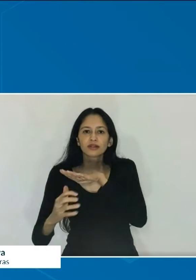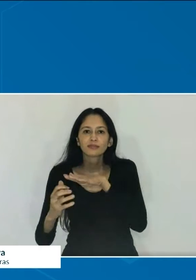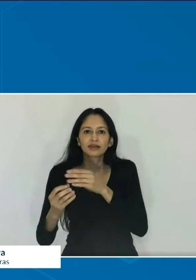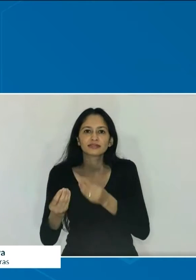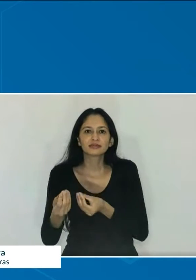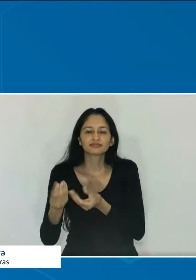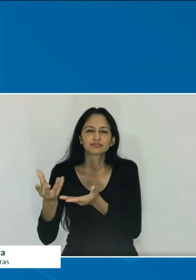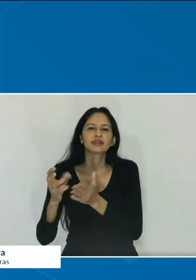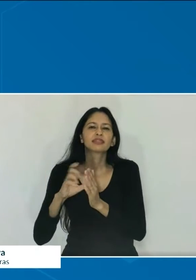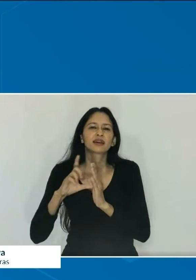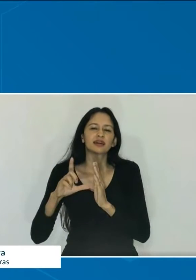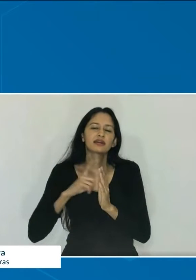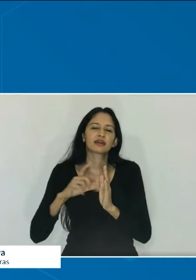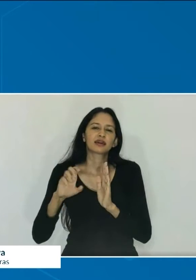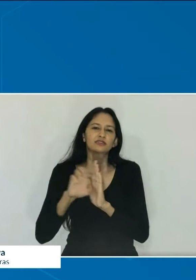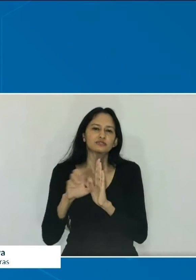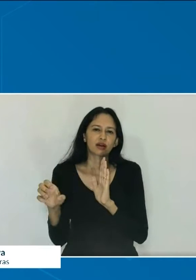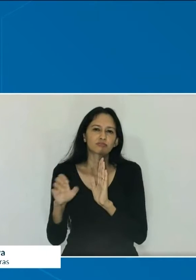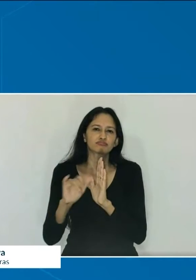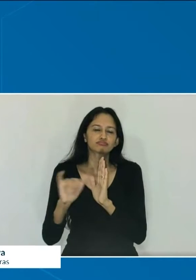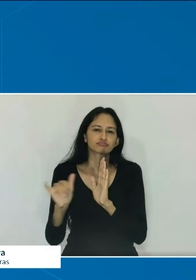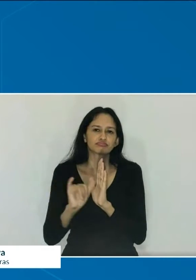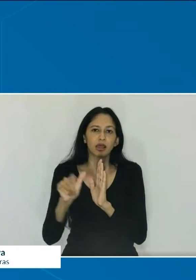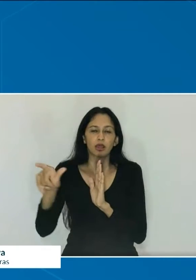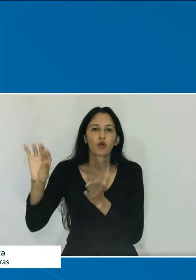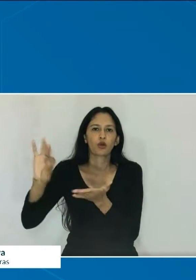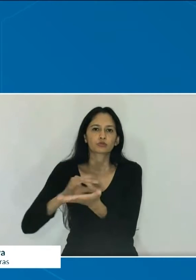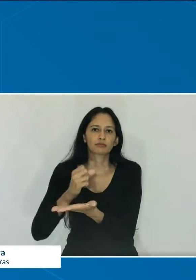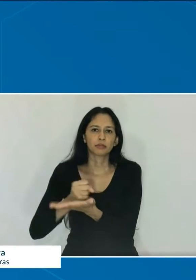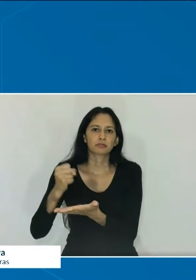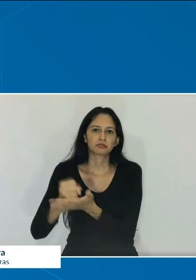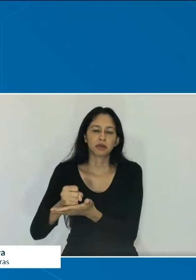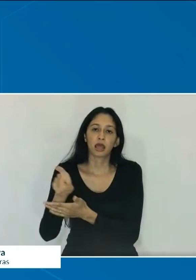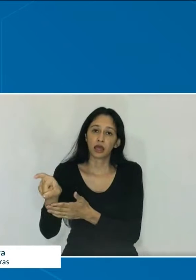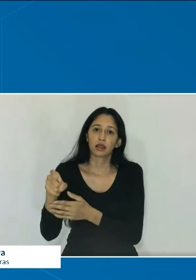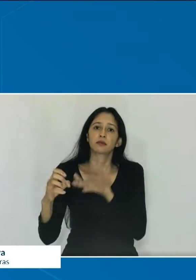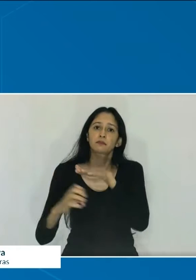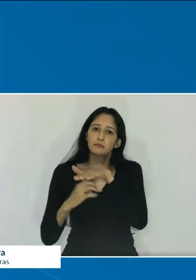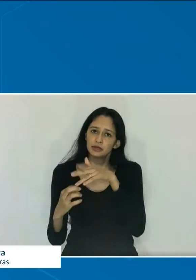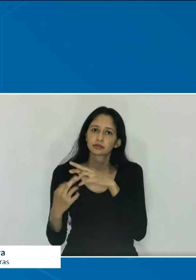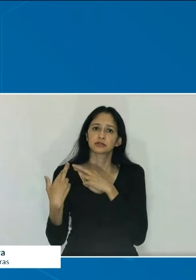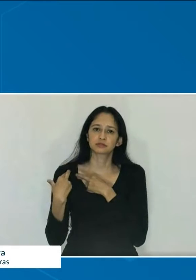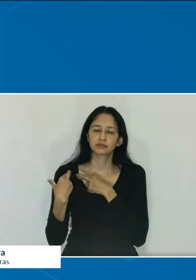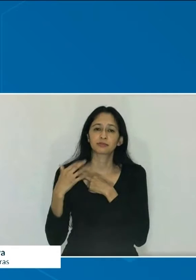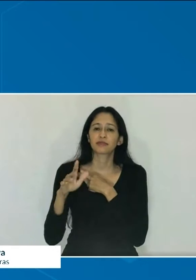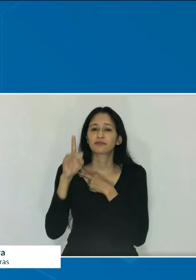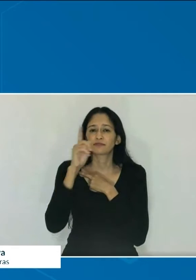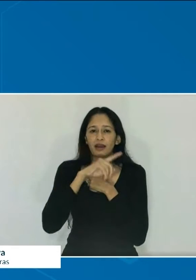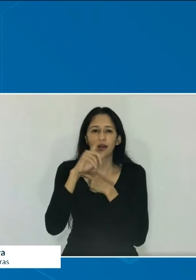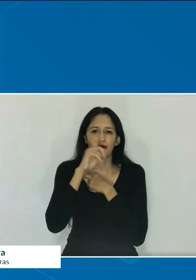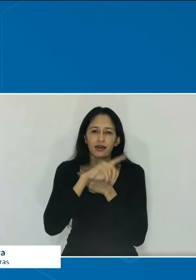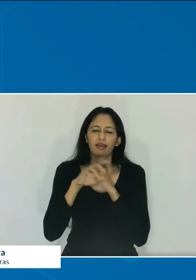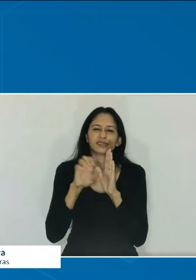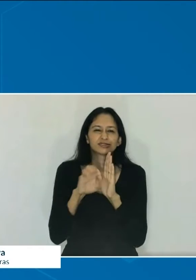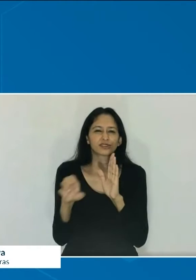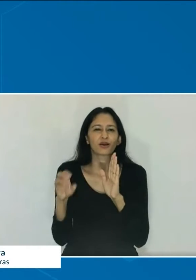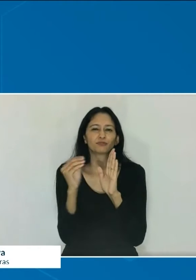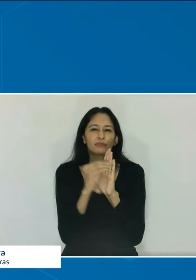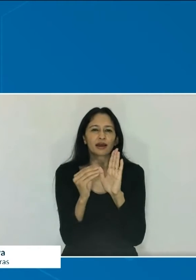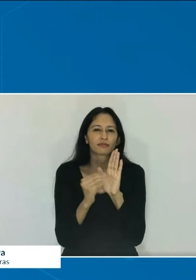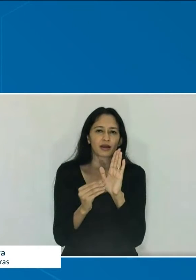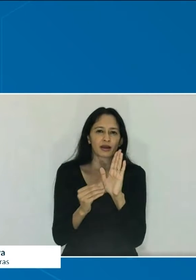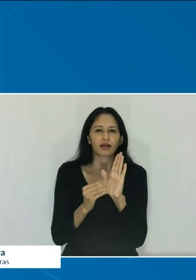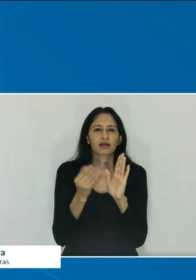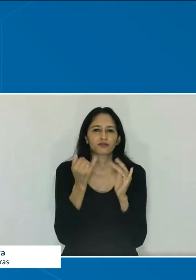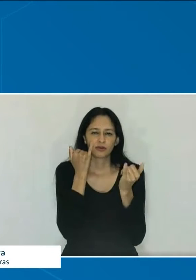de um edital de licitação, e esse edital tem falhas graves, e eu estou falando isso do